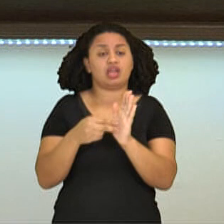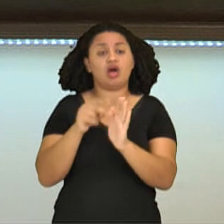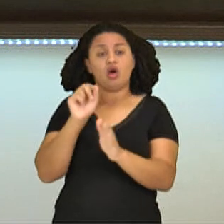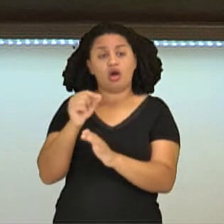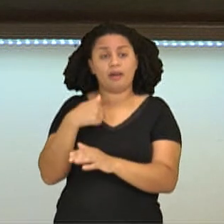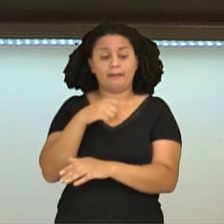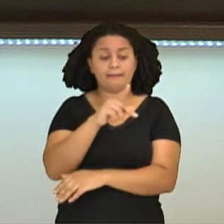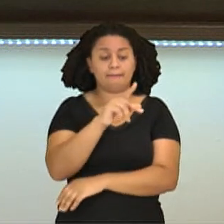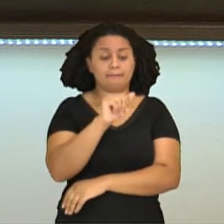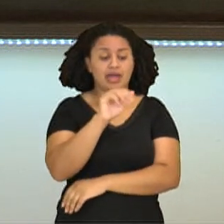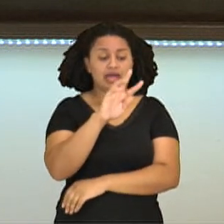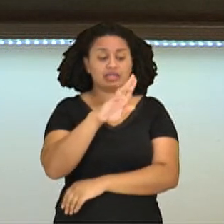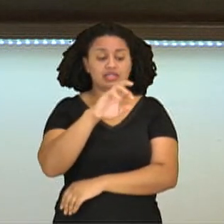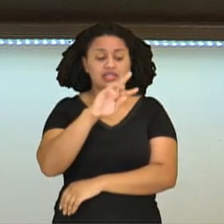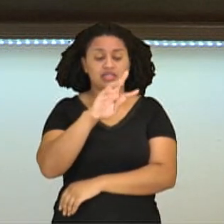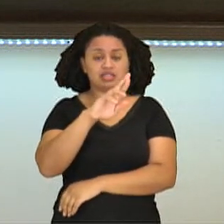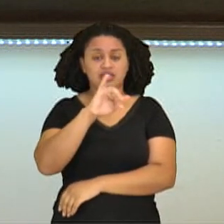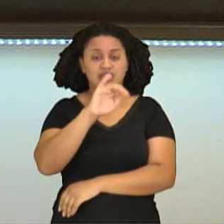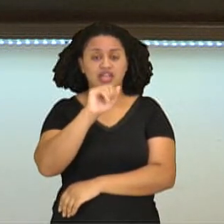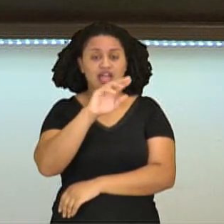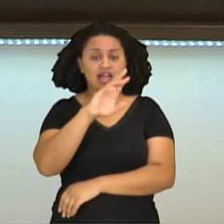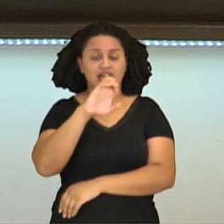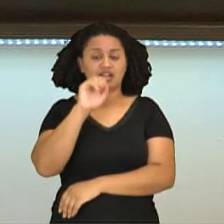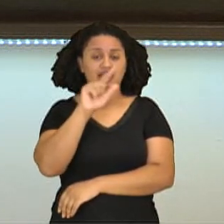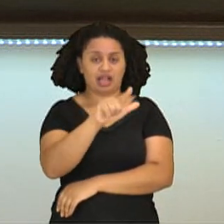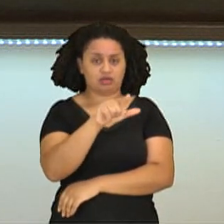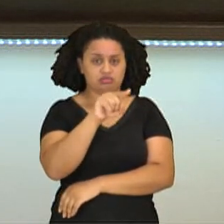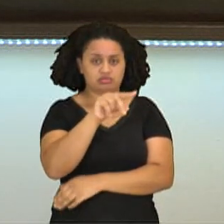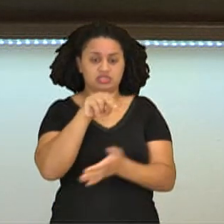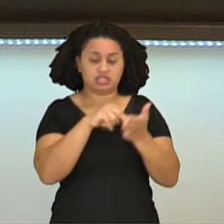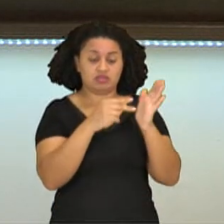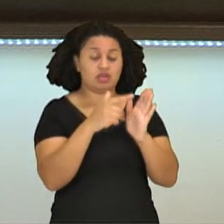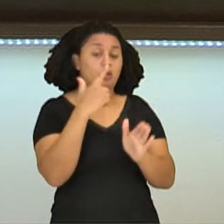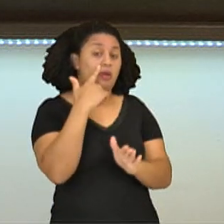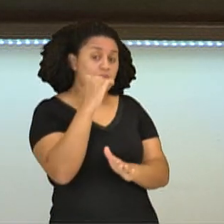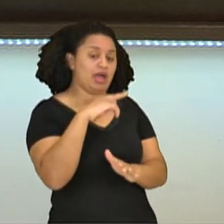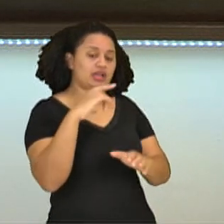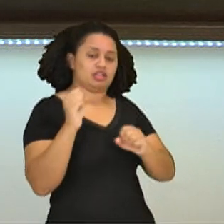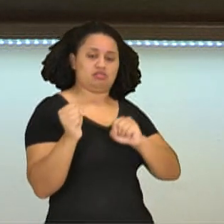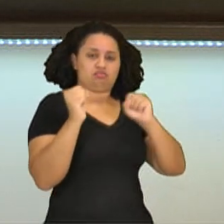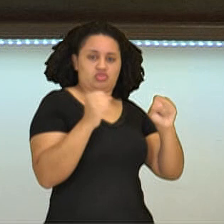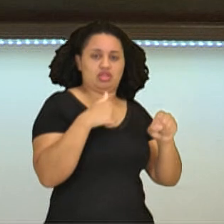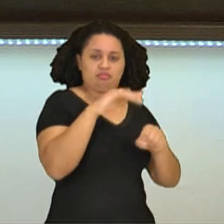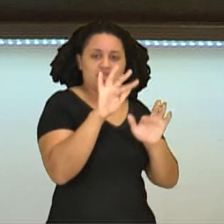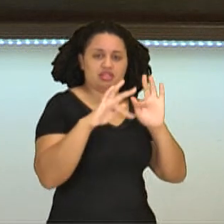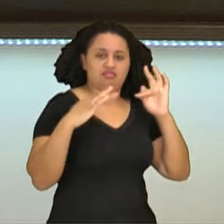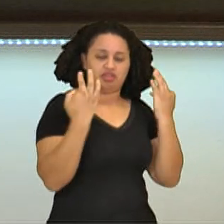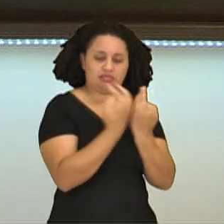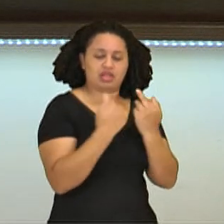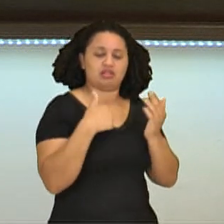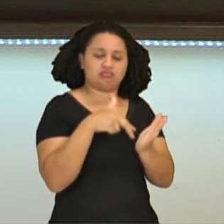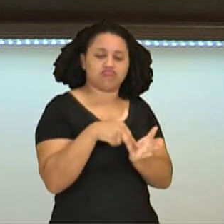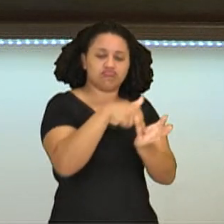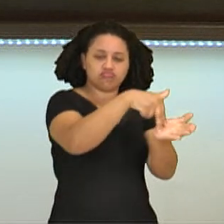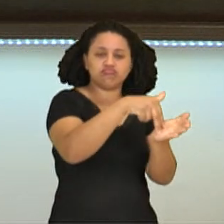patriarcal, significa que o pai normalmente é o chefe da família, tem uma cultura mais patriarca, com uma